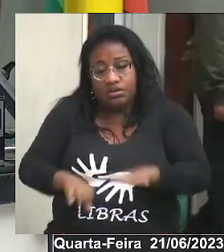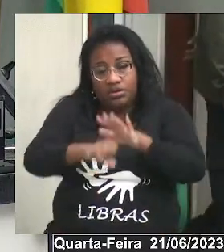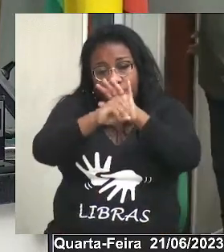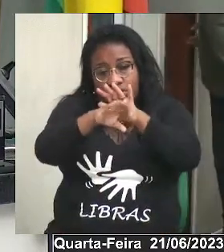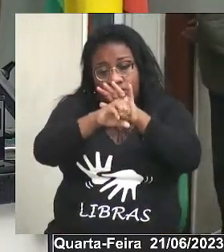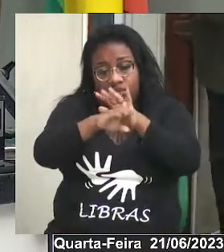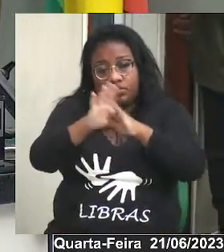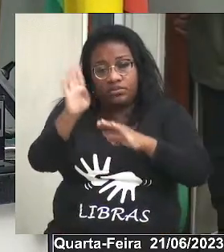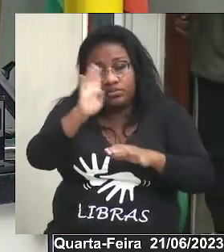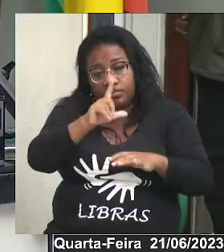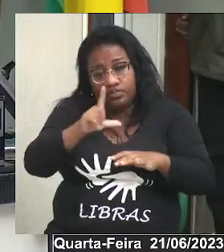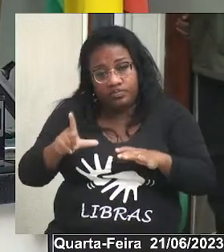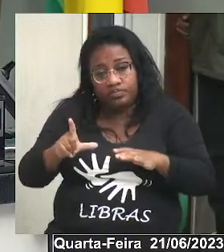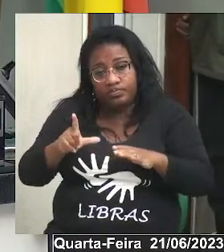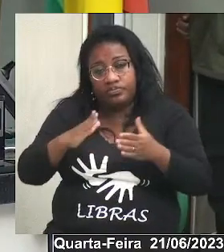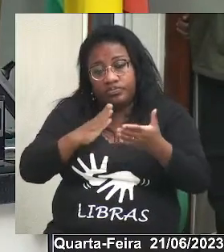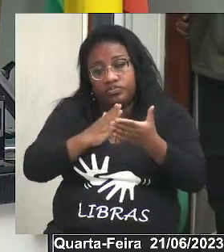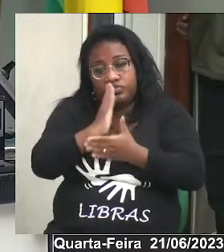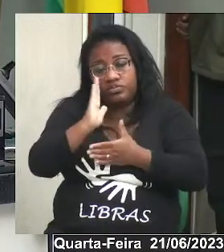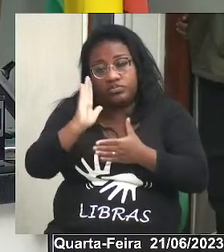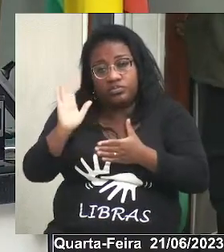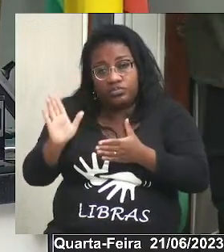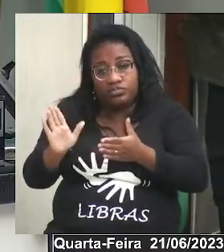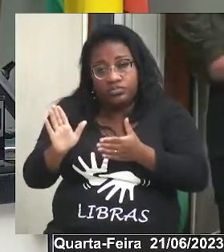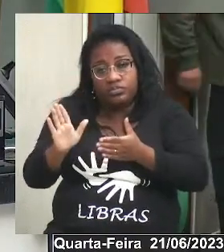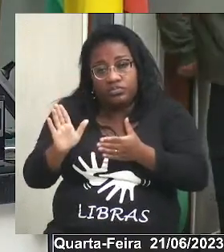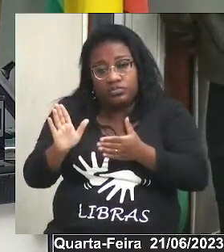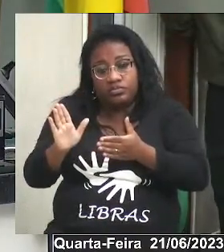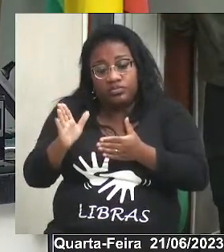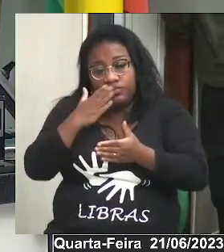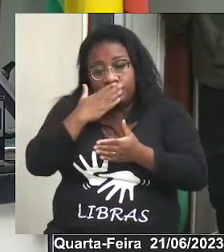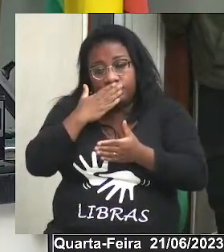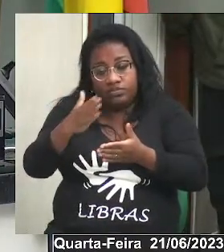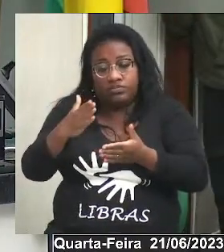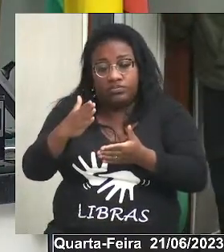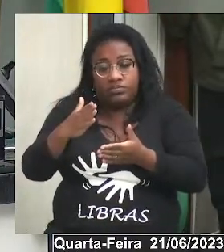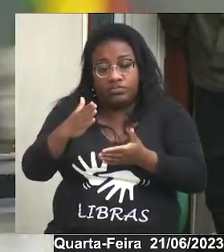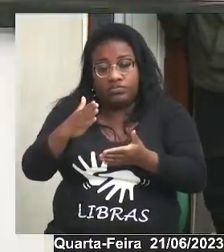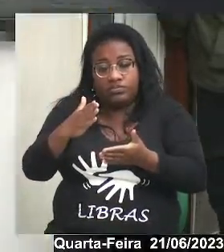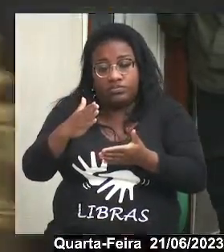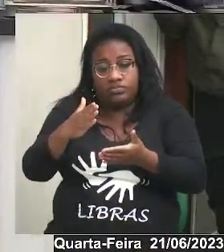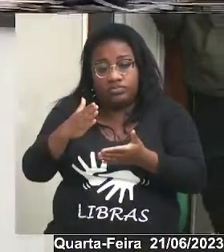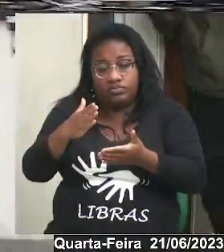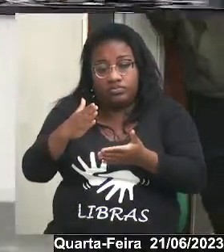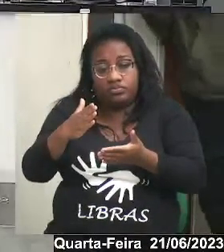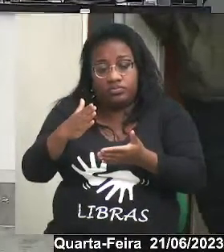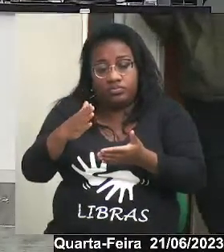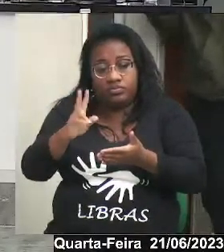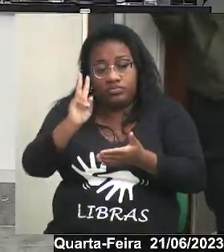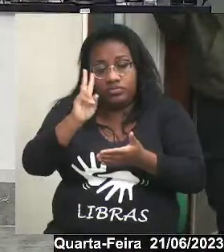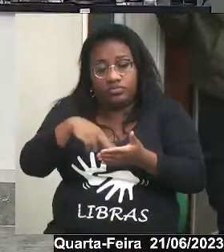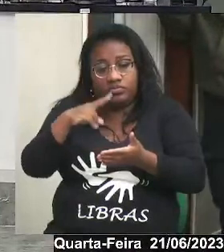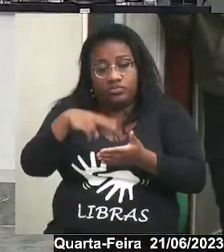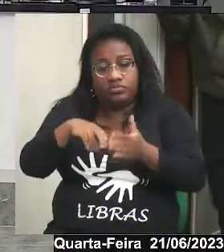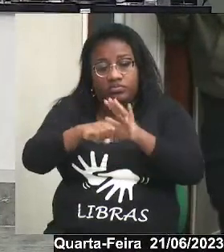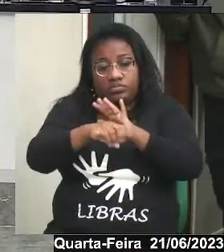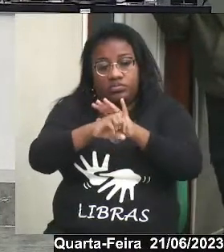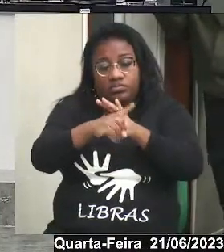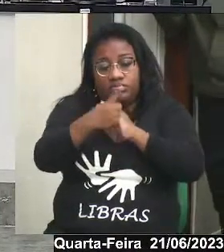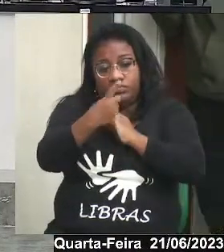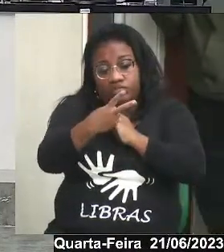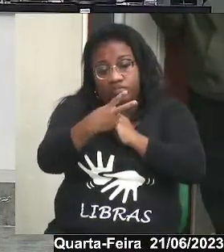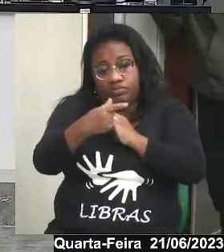As indicações do vereador Bob Léo do Castilho estão aprovadas. Solicito ao senhor secretário que faça a leitura da